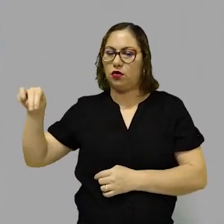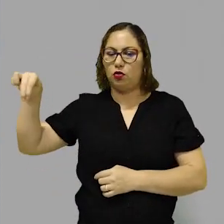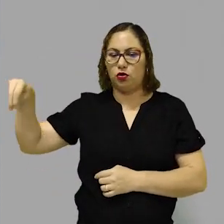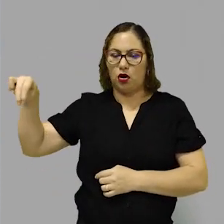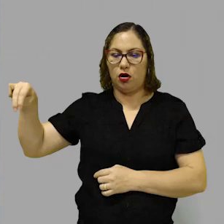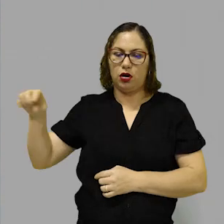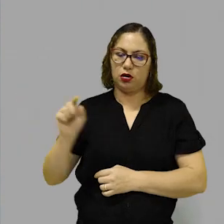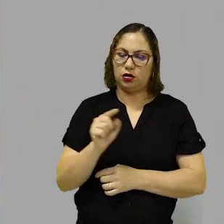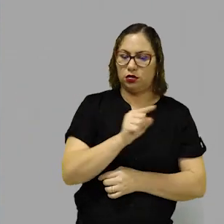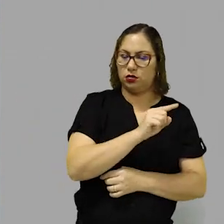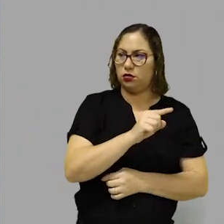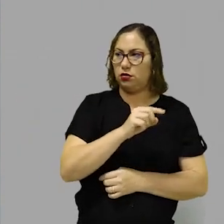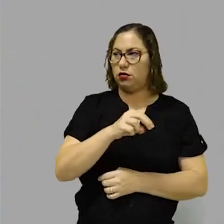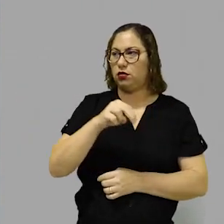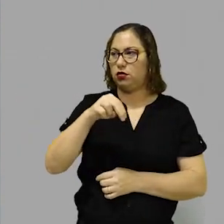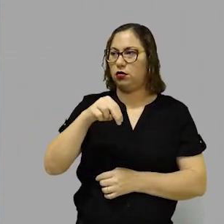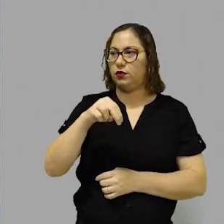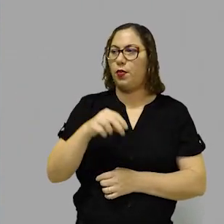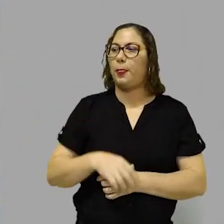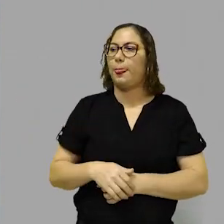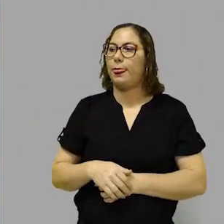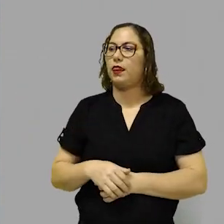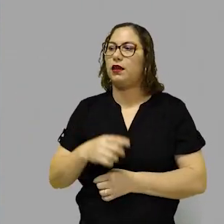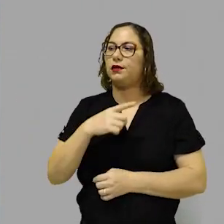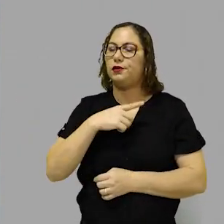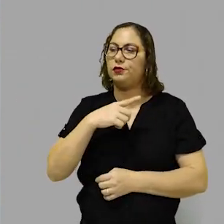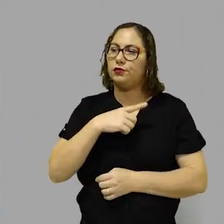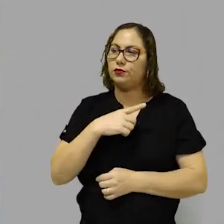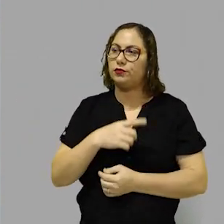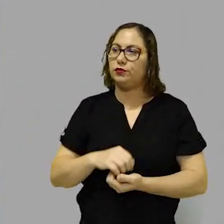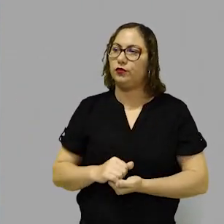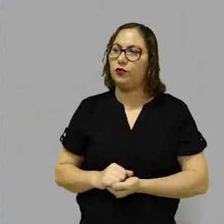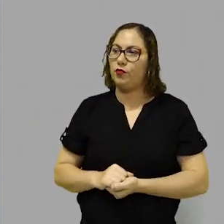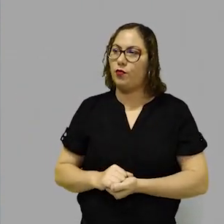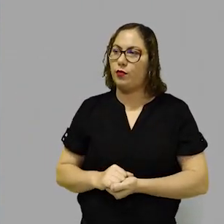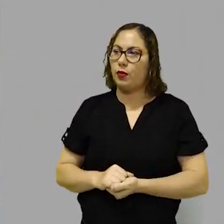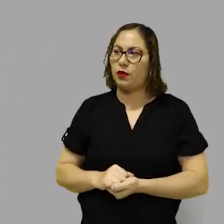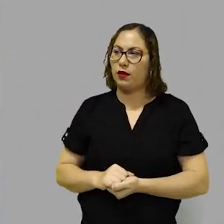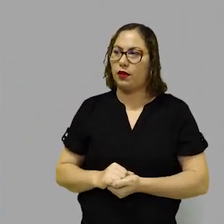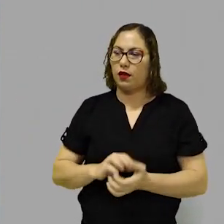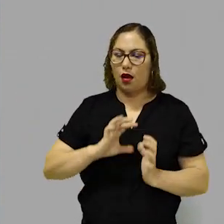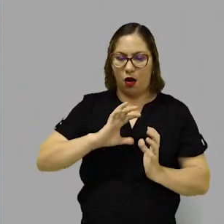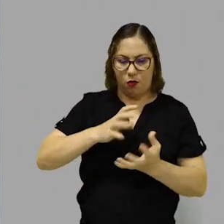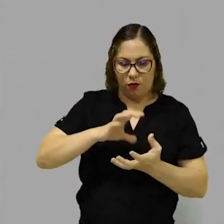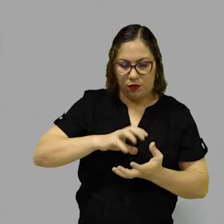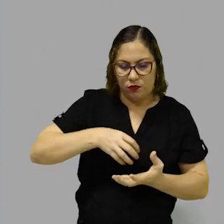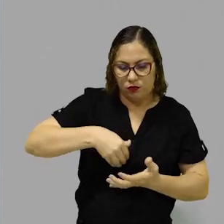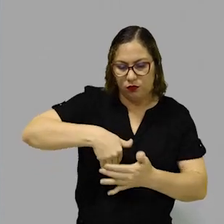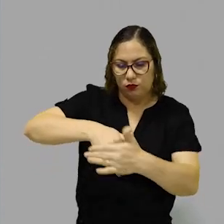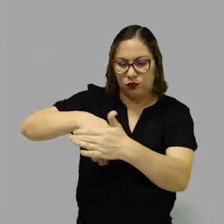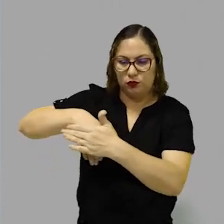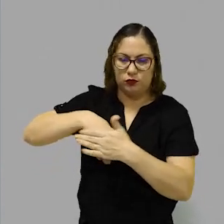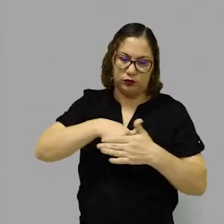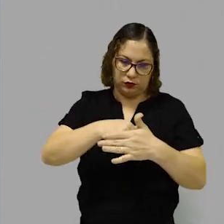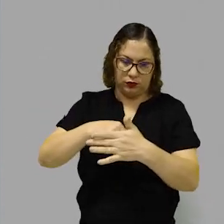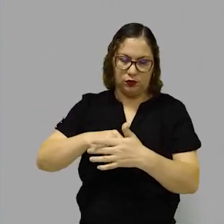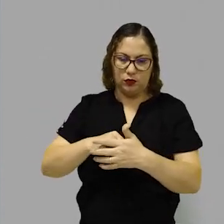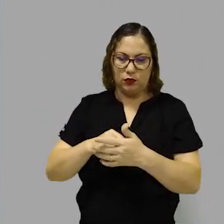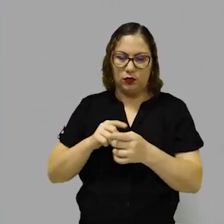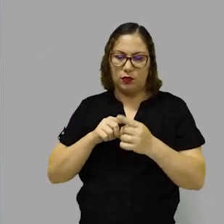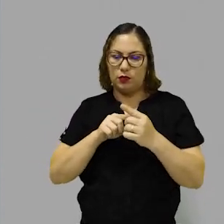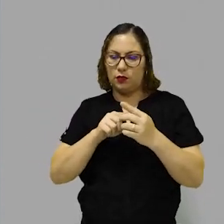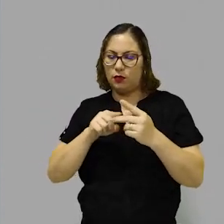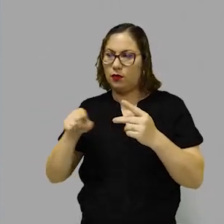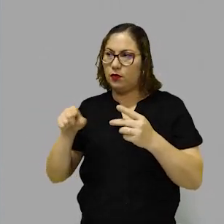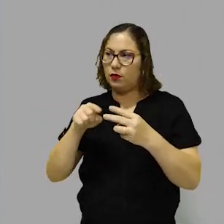o noroeste. Portanto, a bola ela será chutada em quais direções? Vamos ver